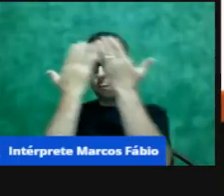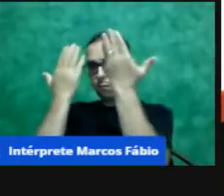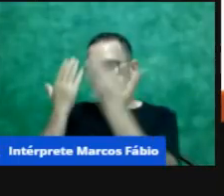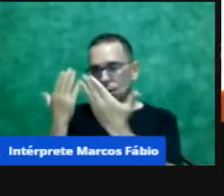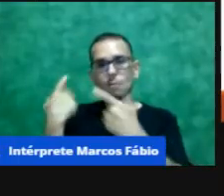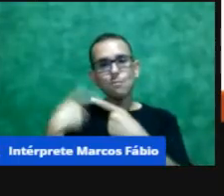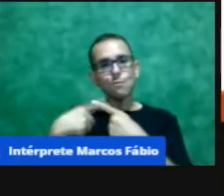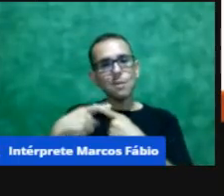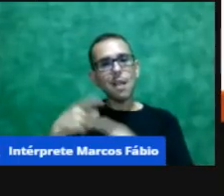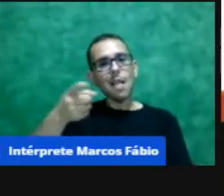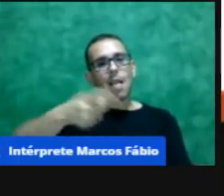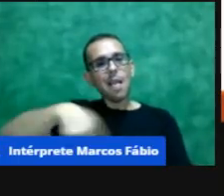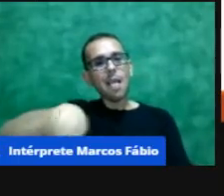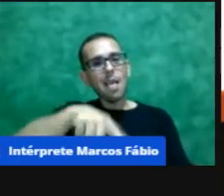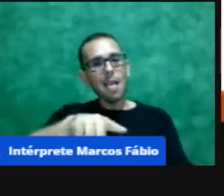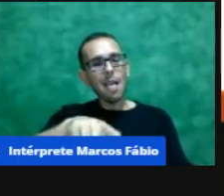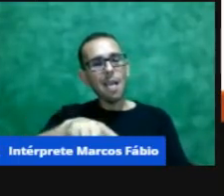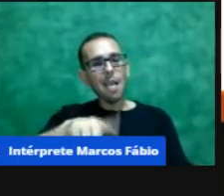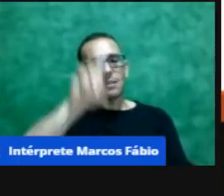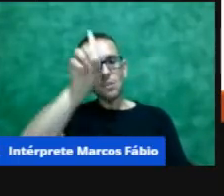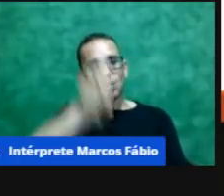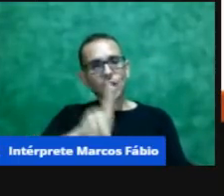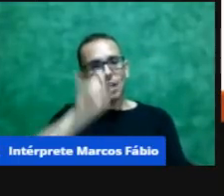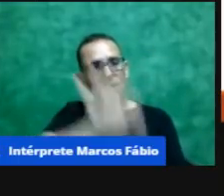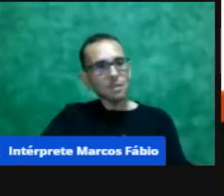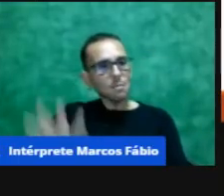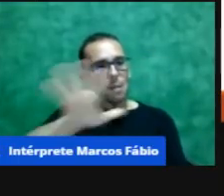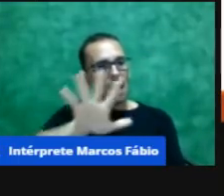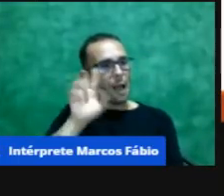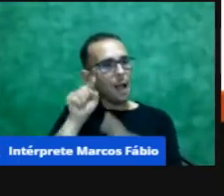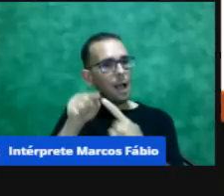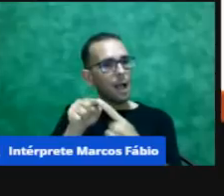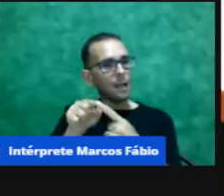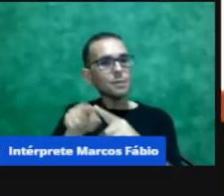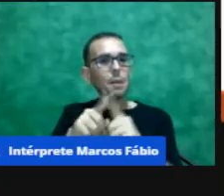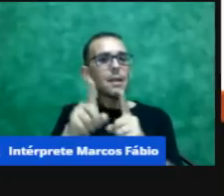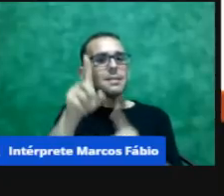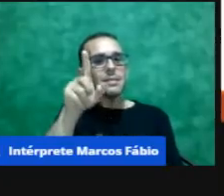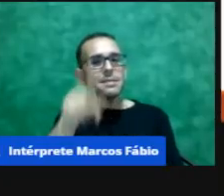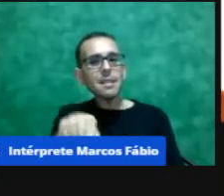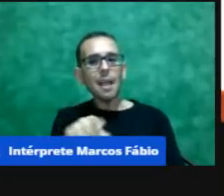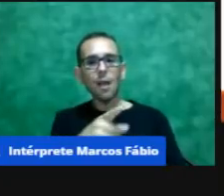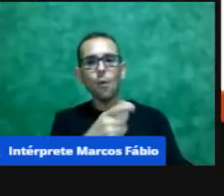justamente dos direitos de imagem, mas eles, tranquilamente, eles